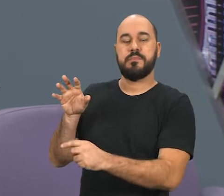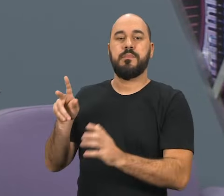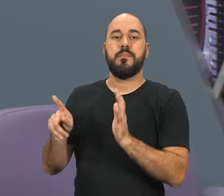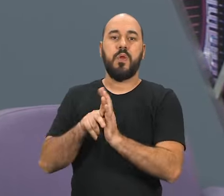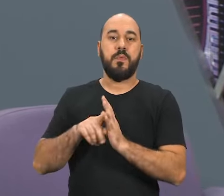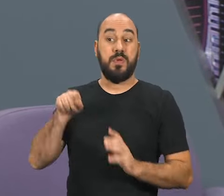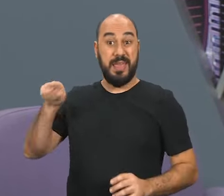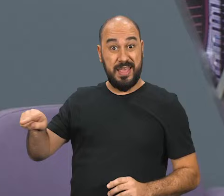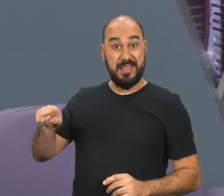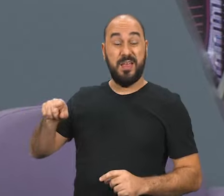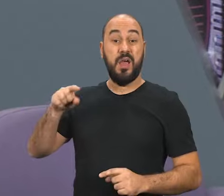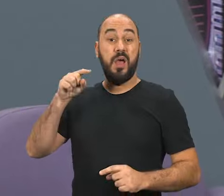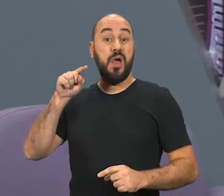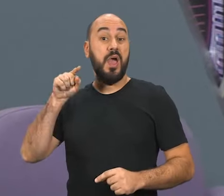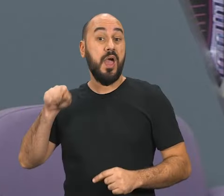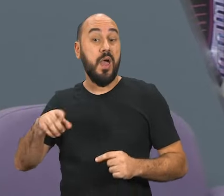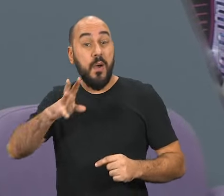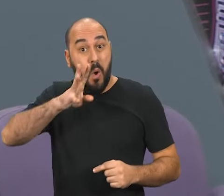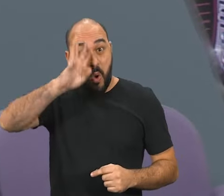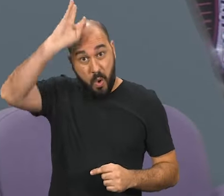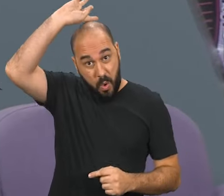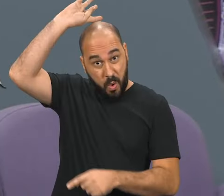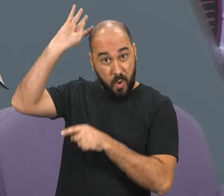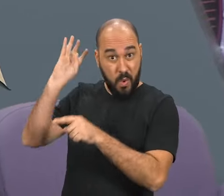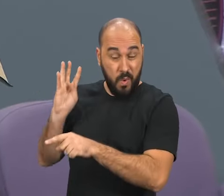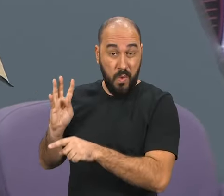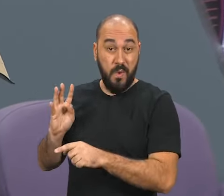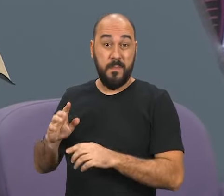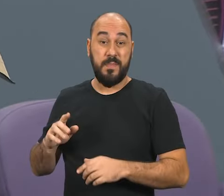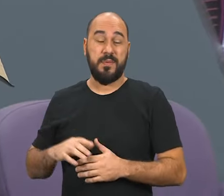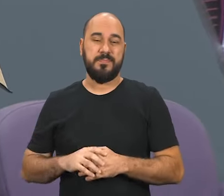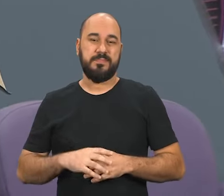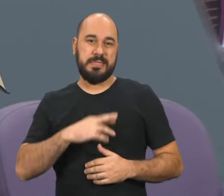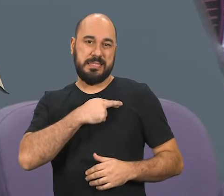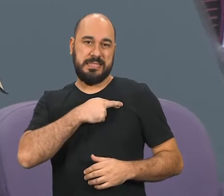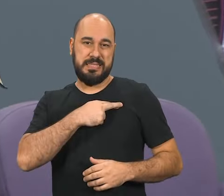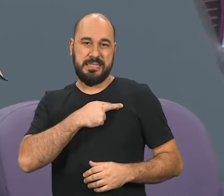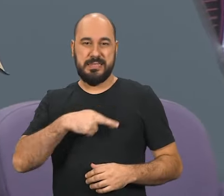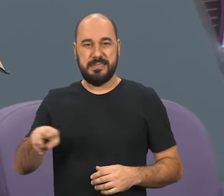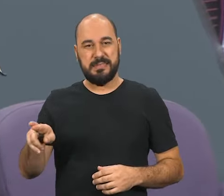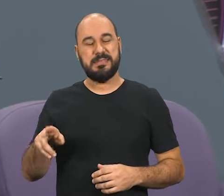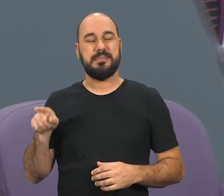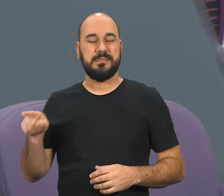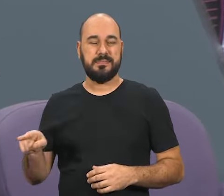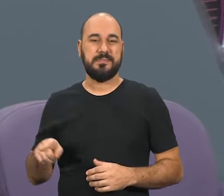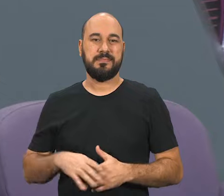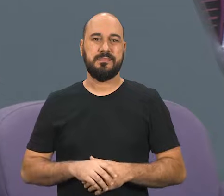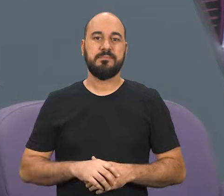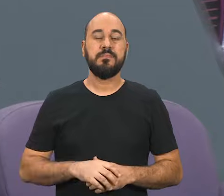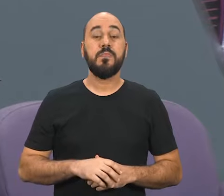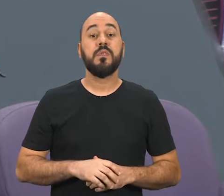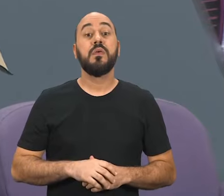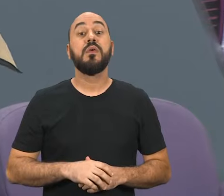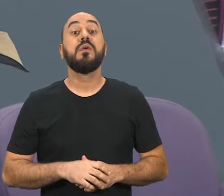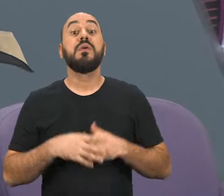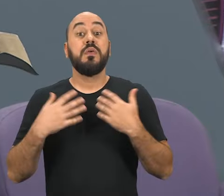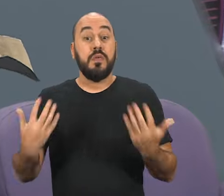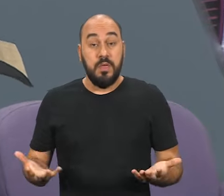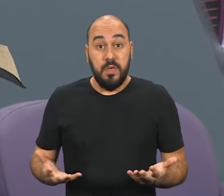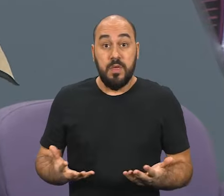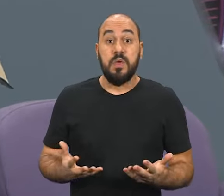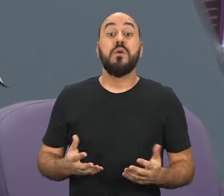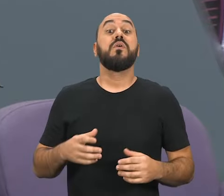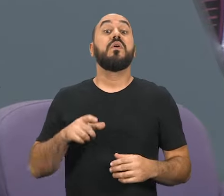agora veja um detalhe bastante curioso. Já que nós entendemos que essa besta aqui é besta romana, e